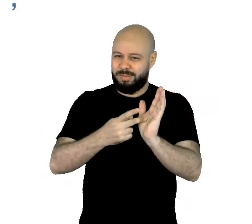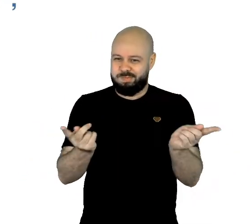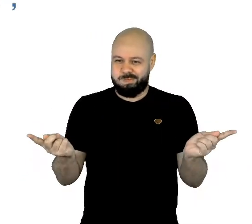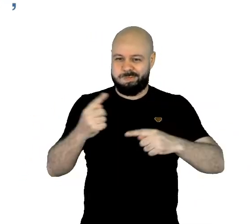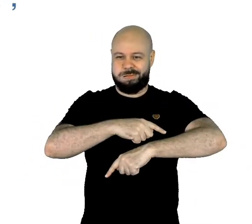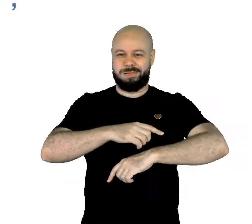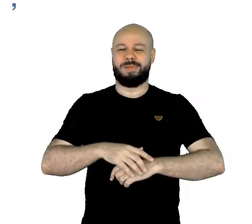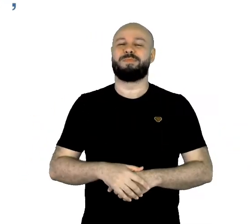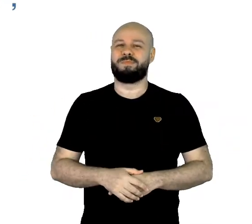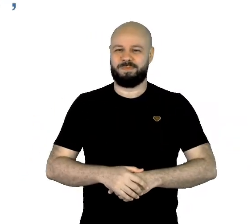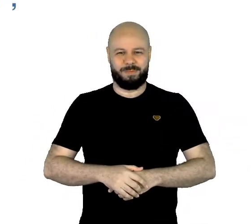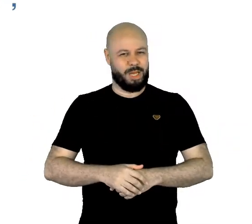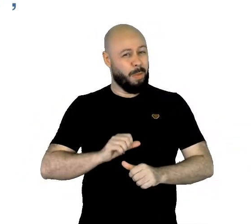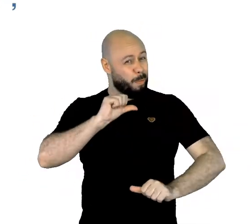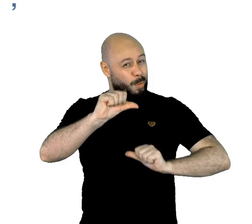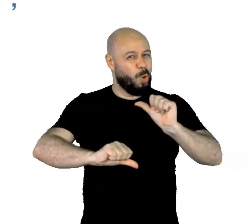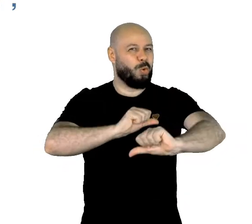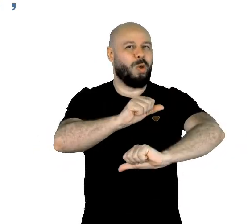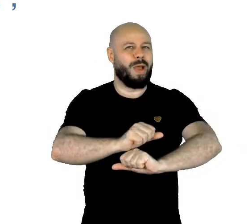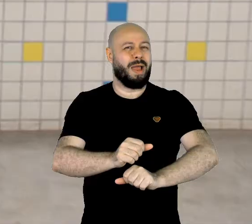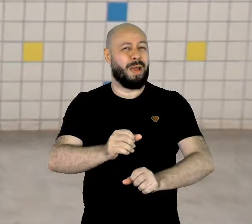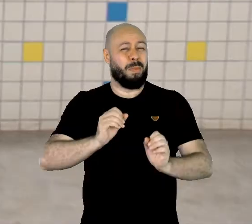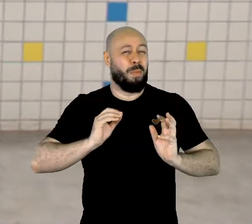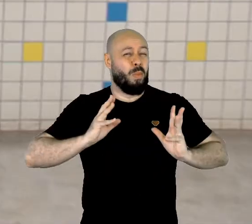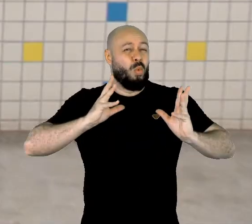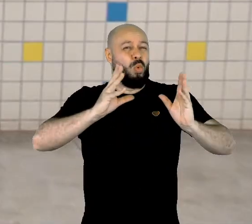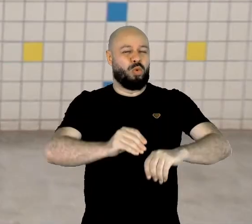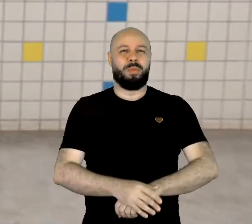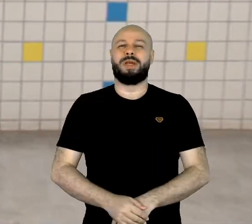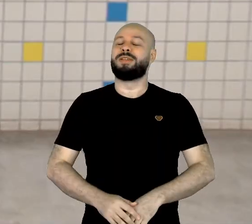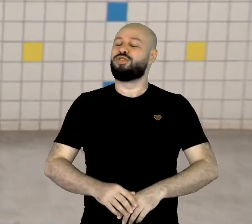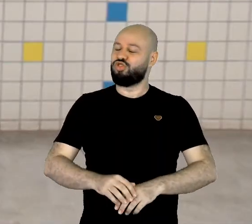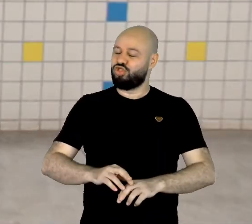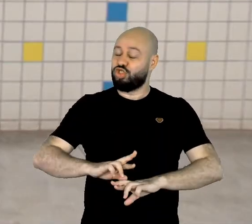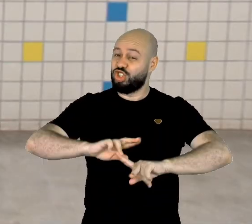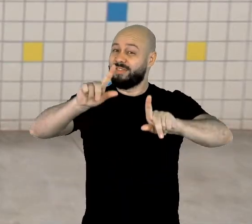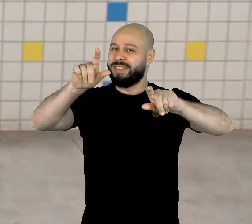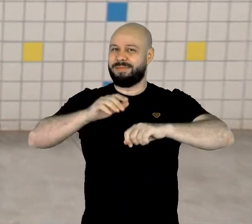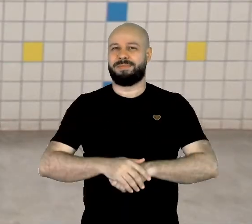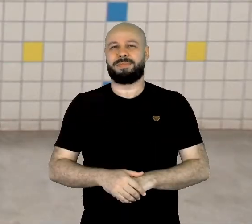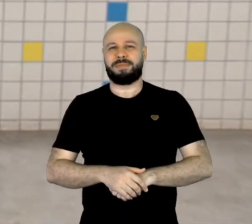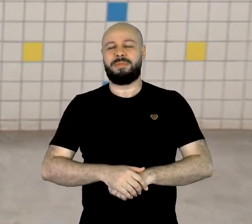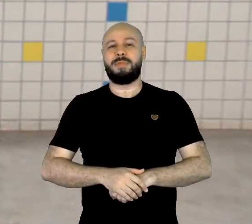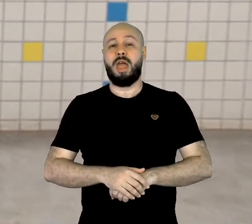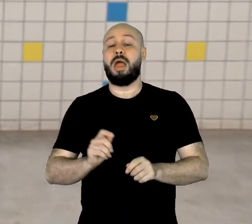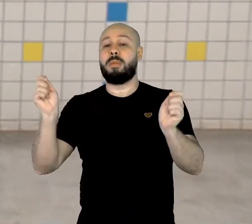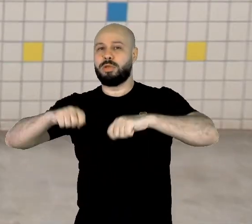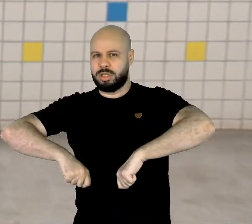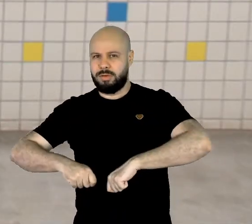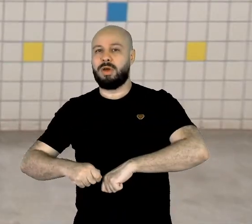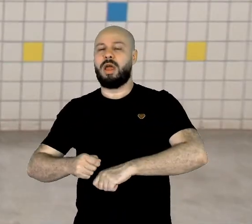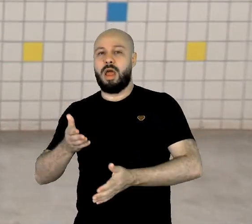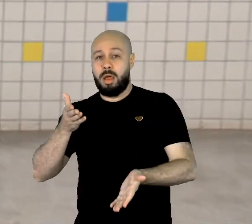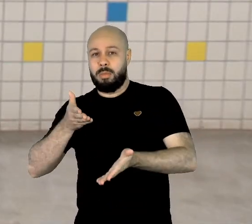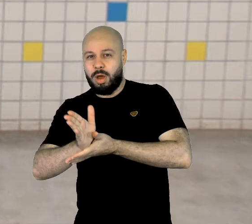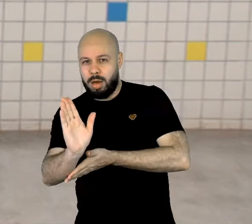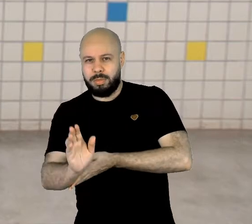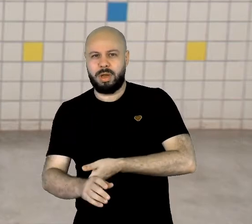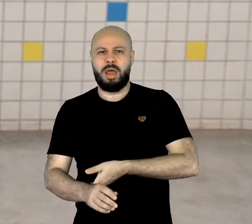totalmente, não é verdade? É bem diferente. Quando eu falo possível, é porque tem como realizar. Quando eu